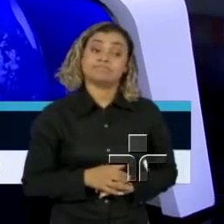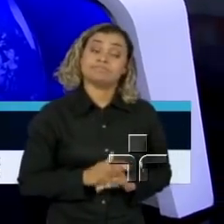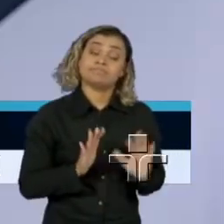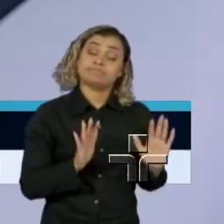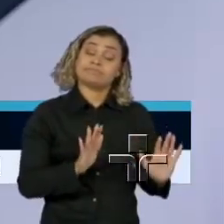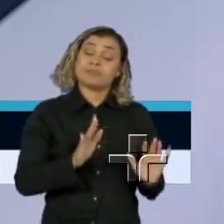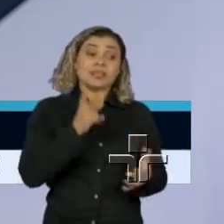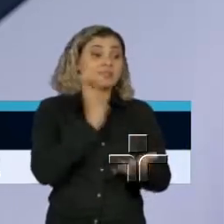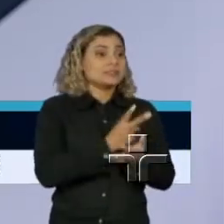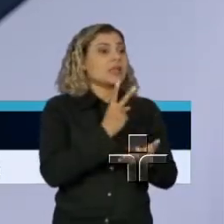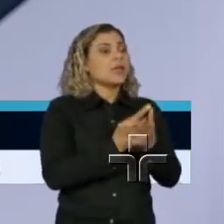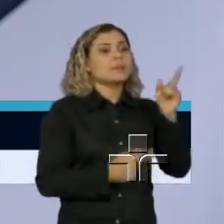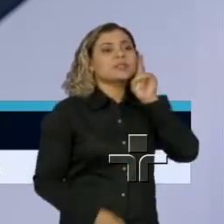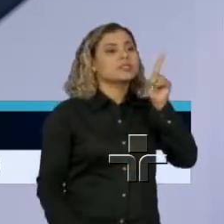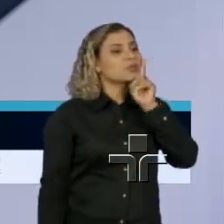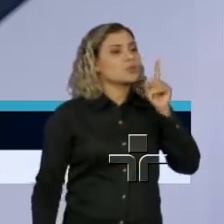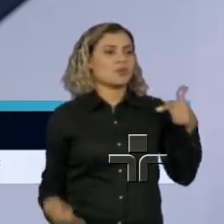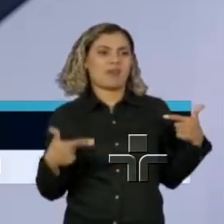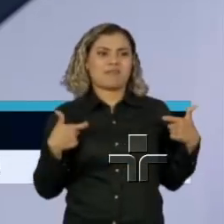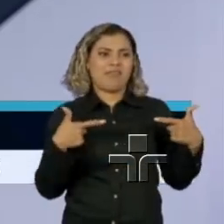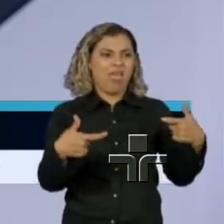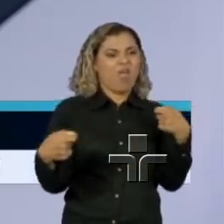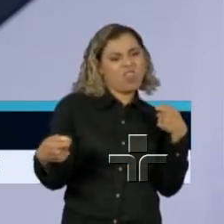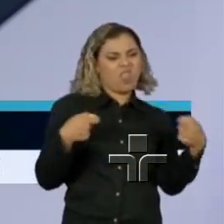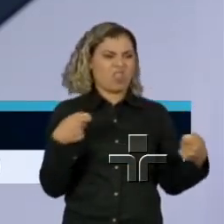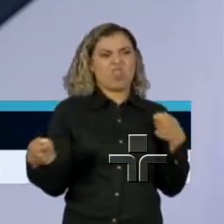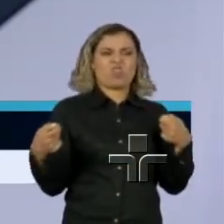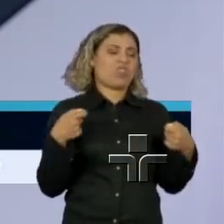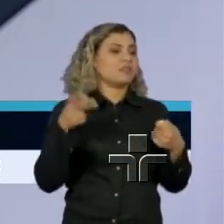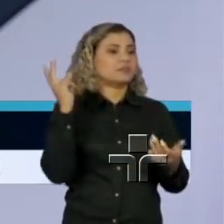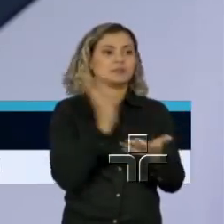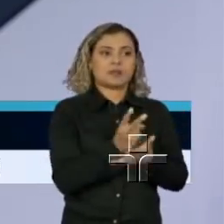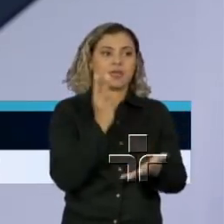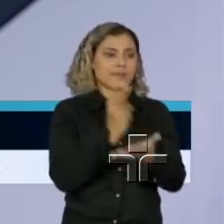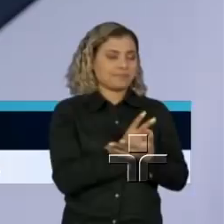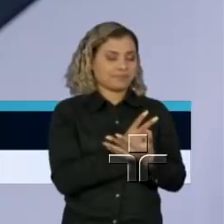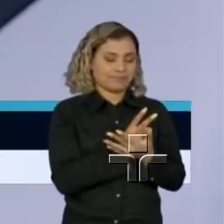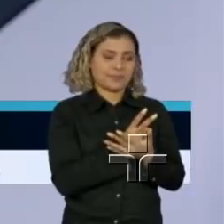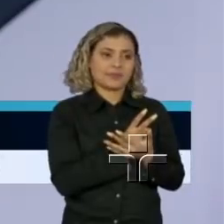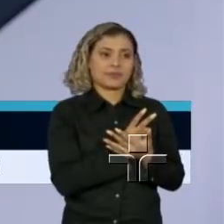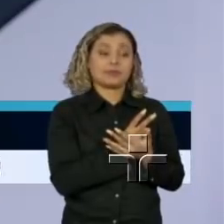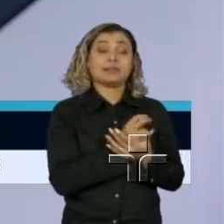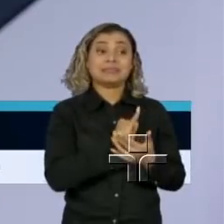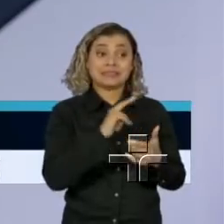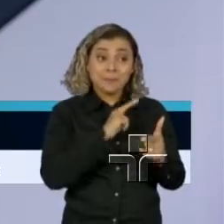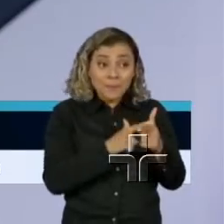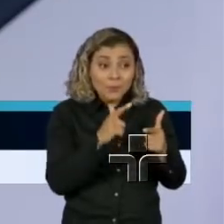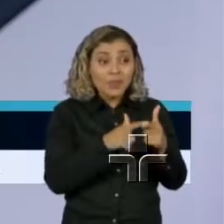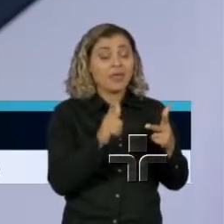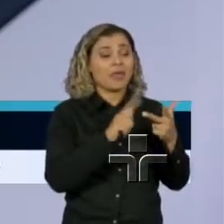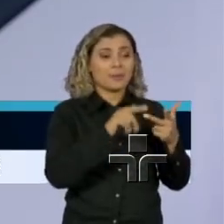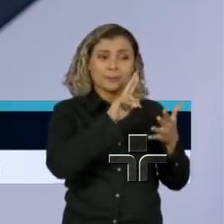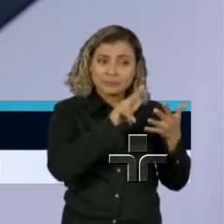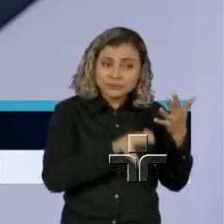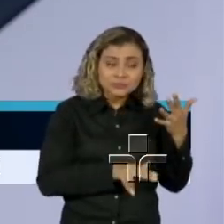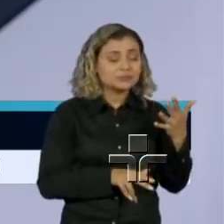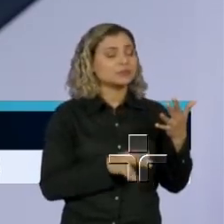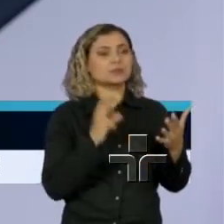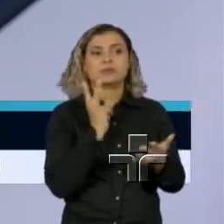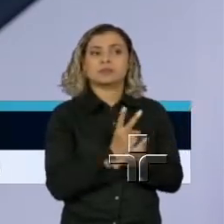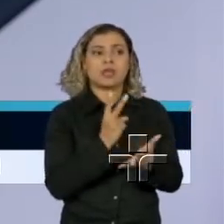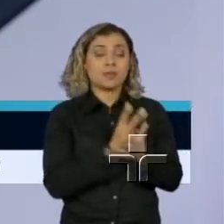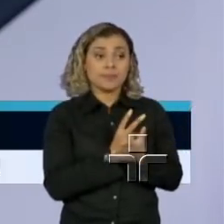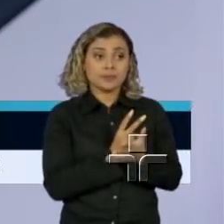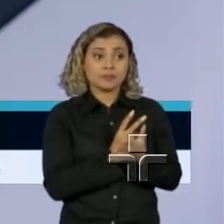Estados Unidos se envolvem numa guerra, por mais dissidentes que existam, que sejam contrários à guerra,